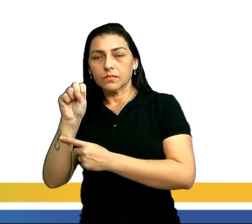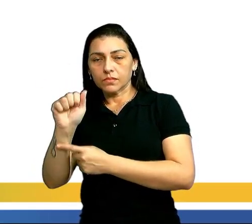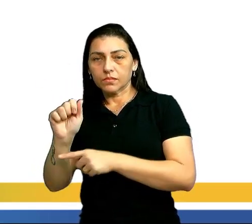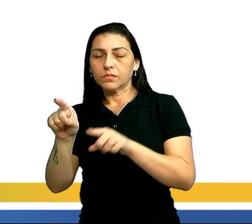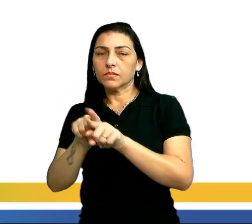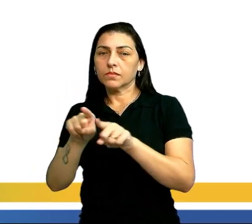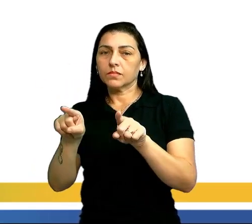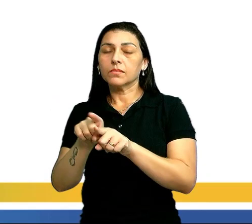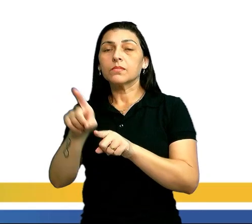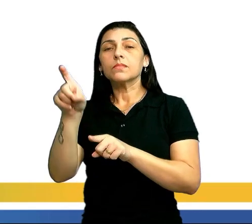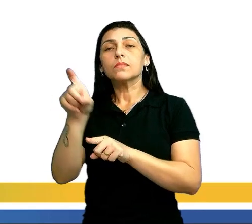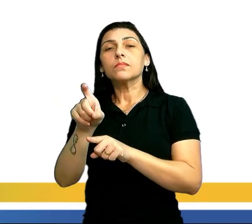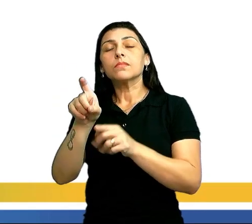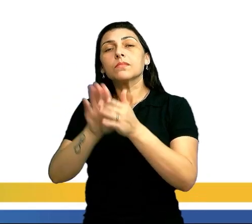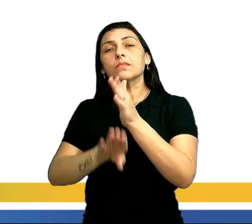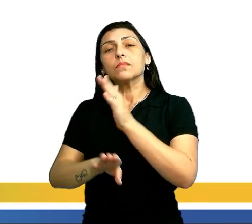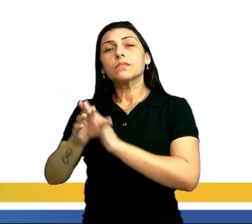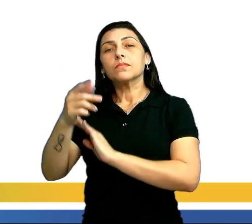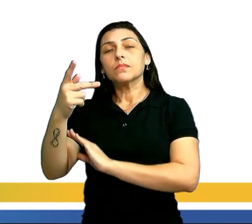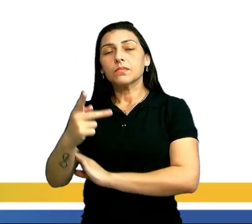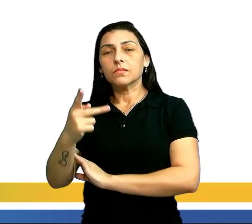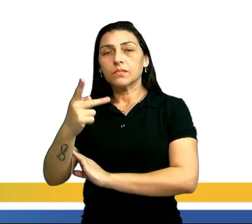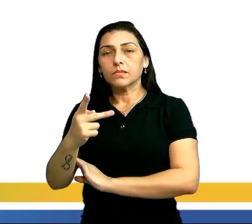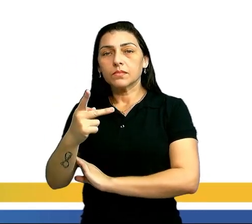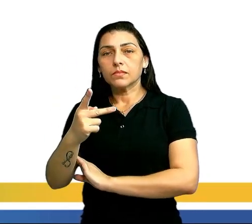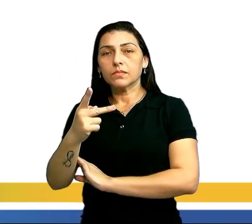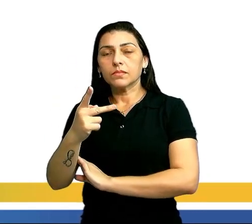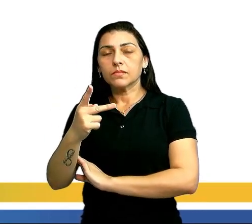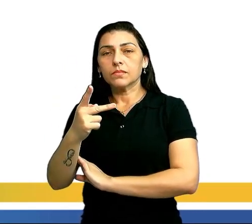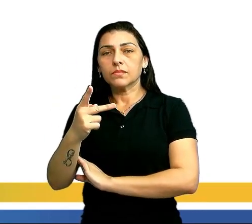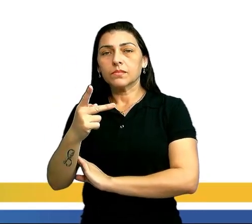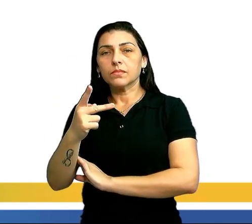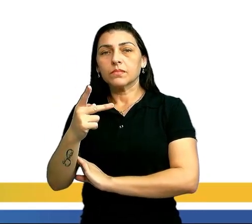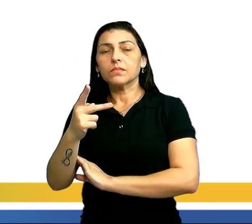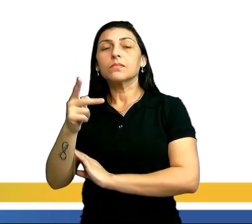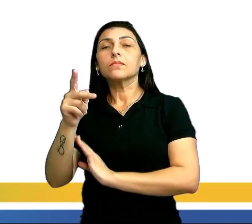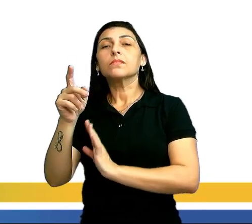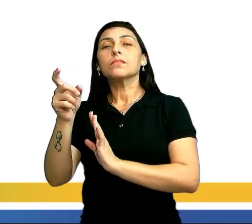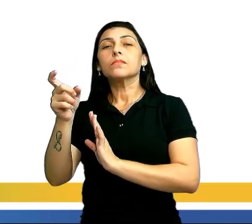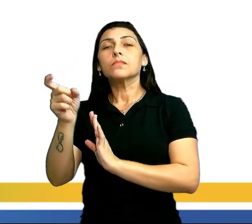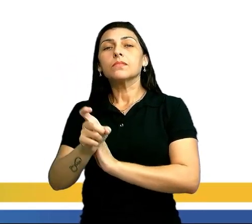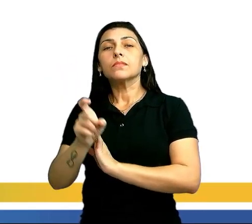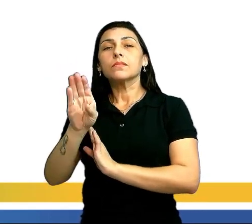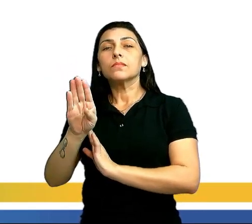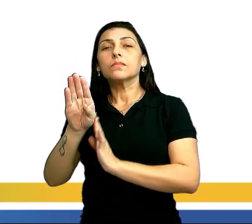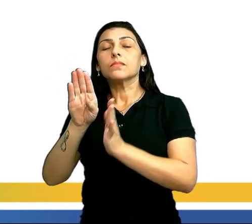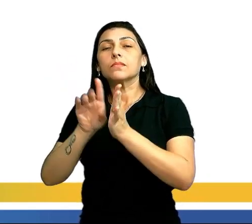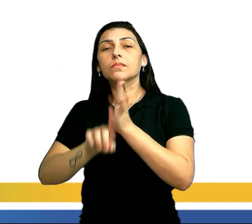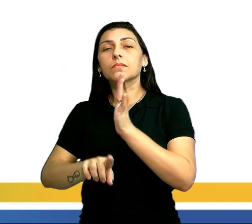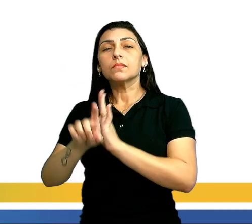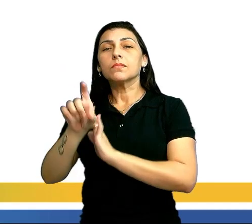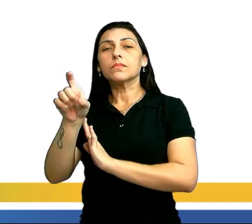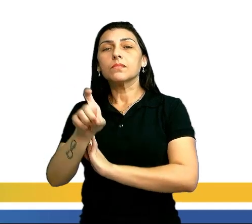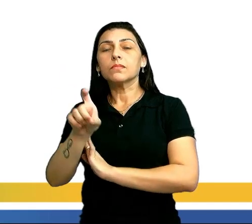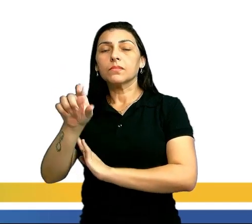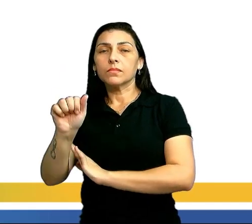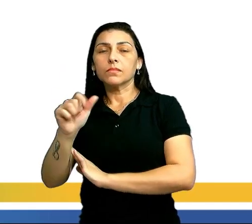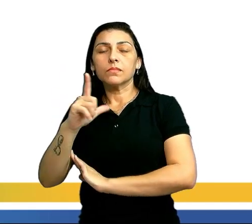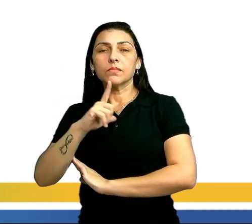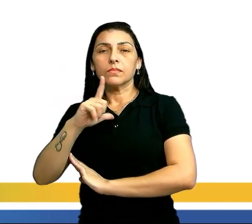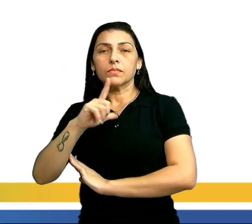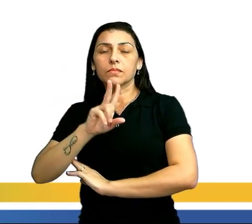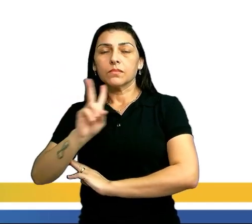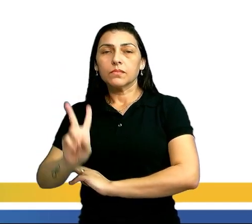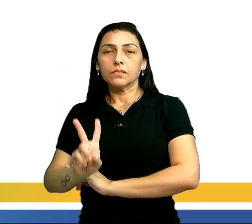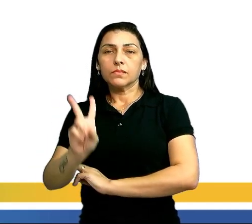abaixo é x menos b, perdão, xb menos xa. E aí você vai ter o